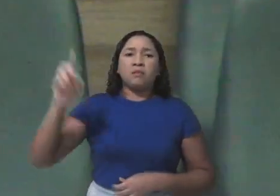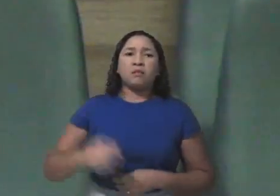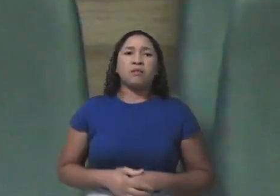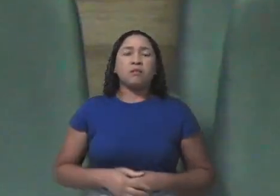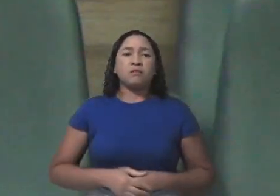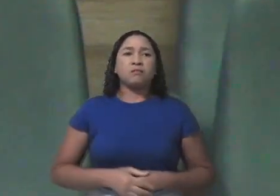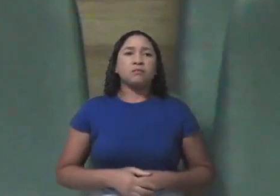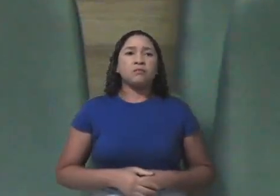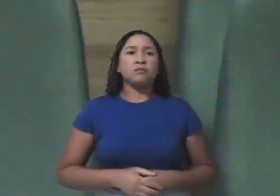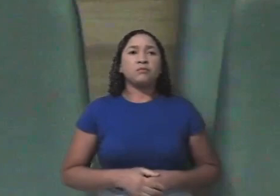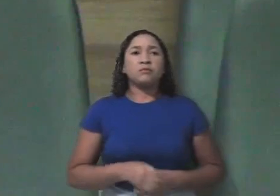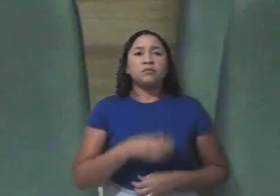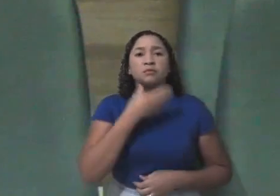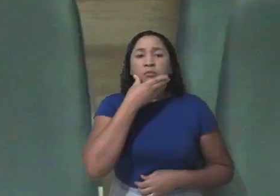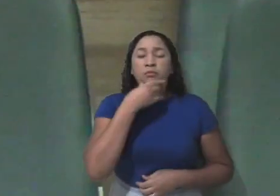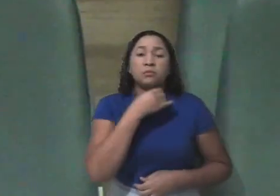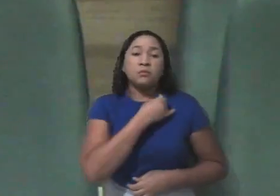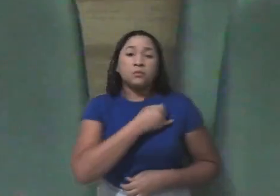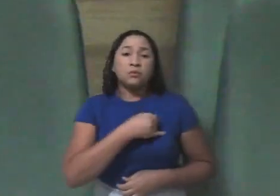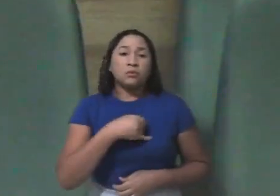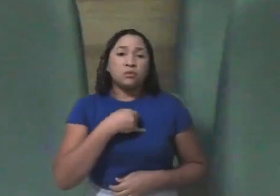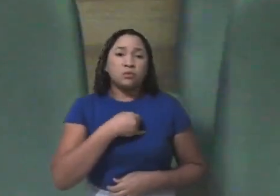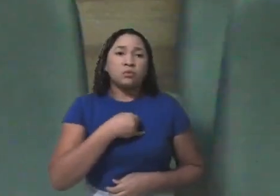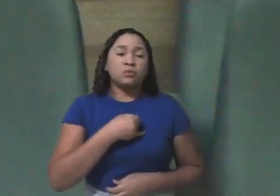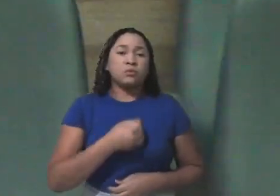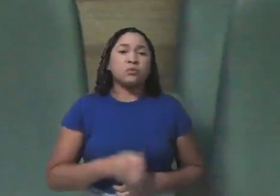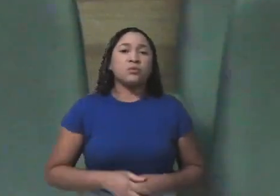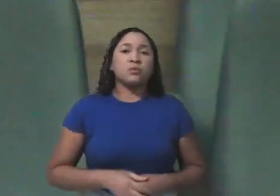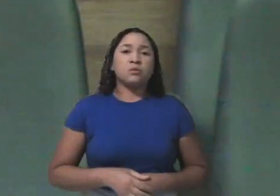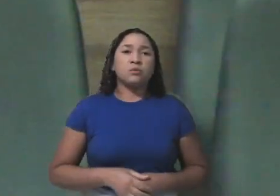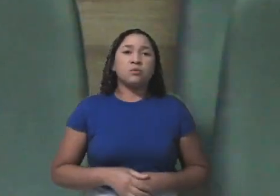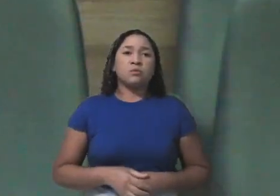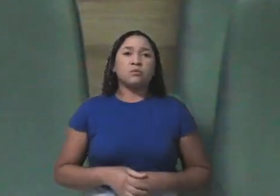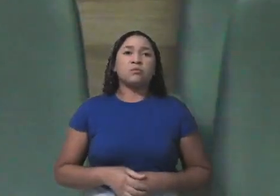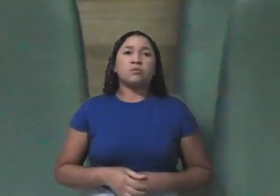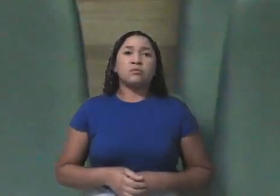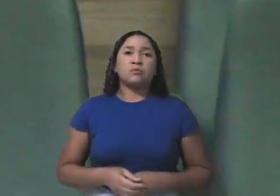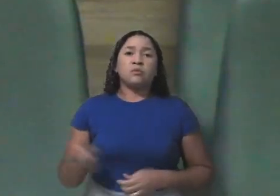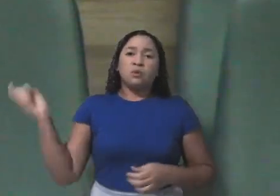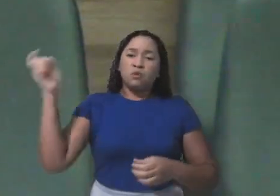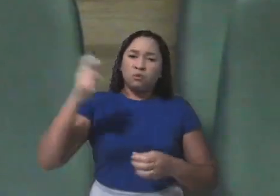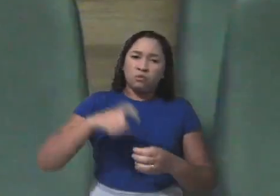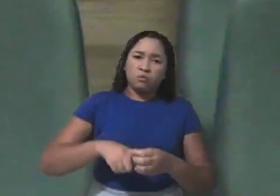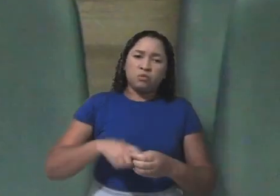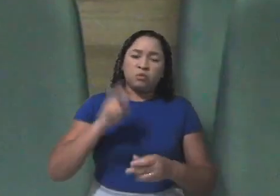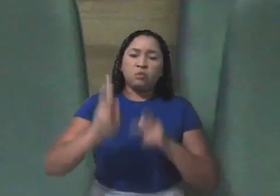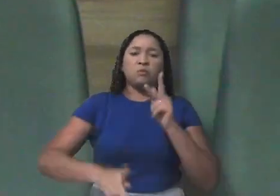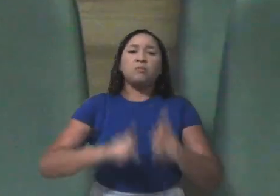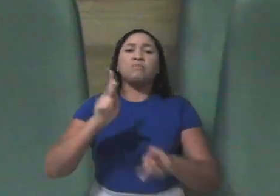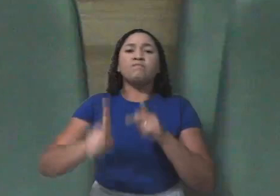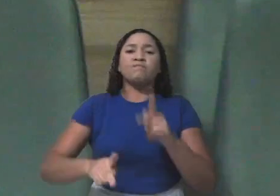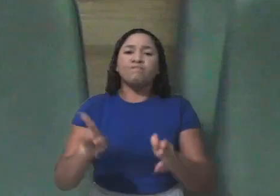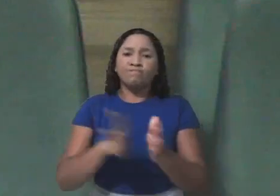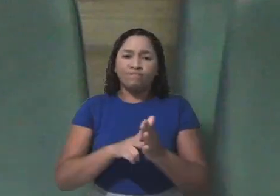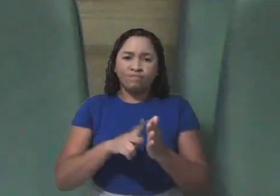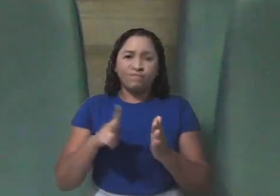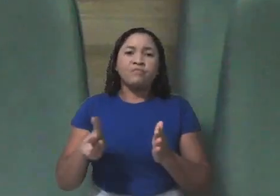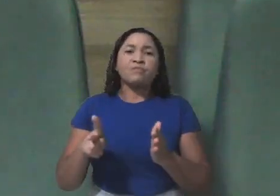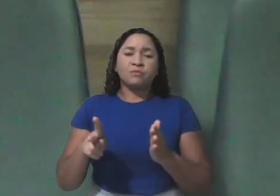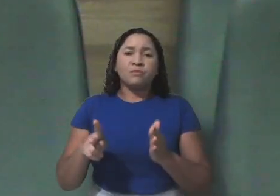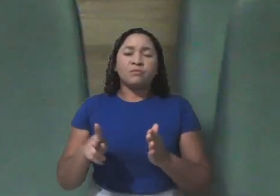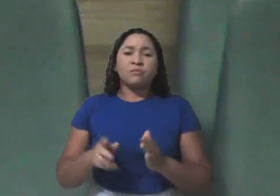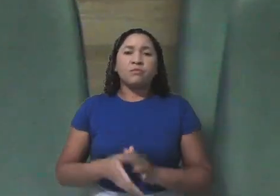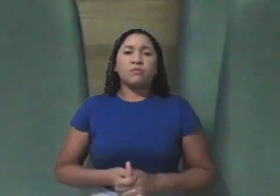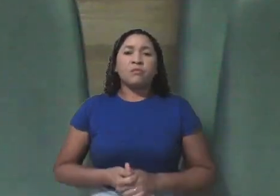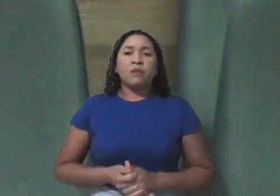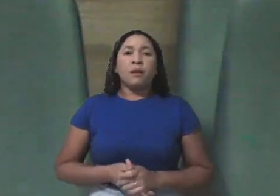veio para o que era seu, veio para o seu povo, e os seus não o receberam. Mas a todos